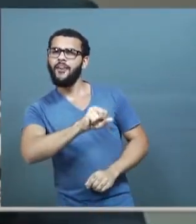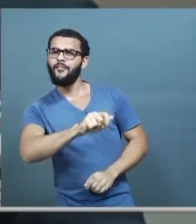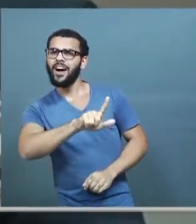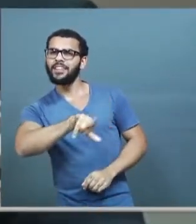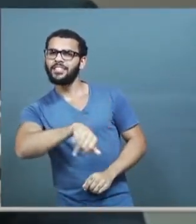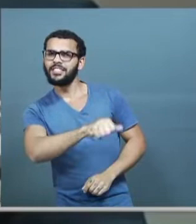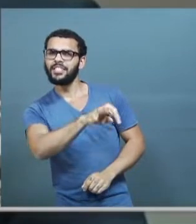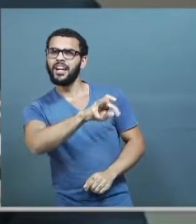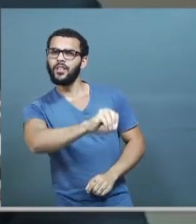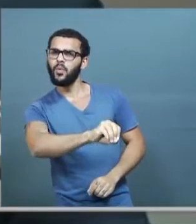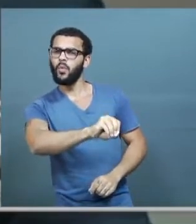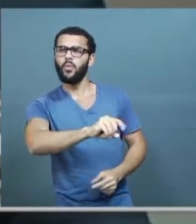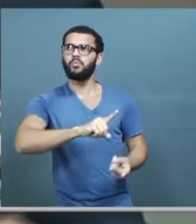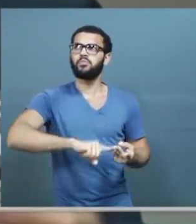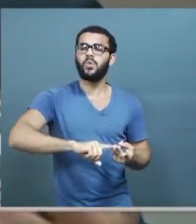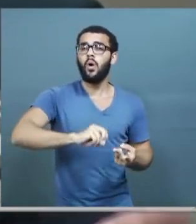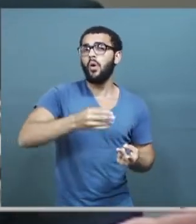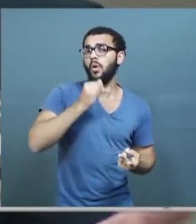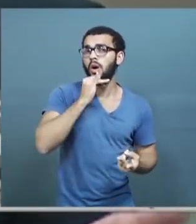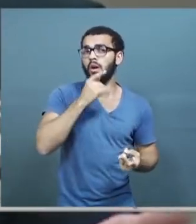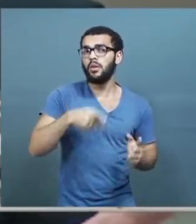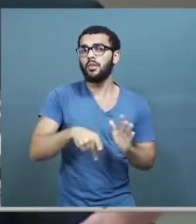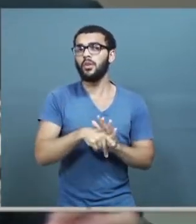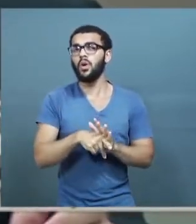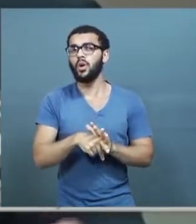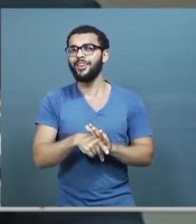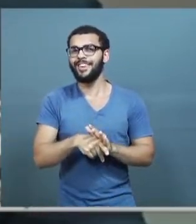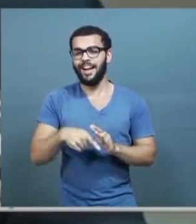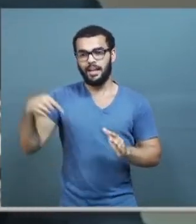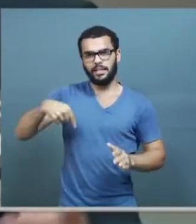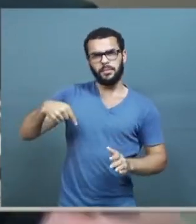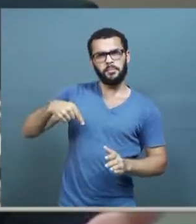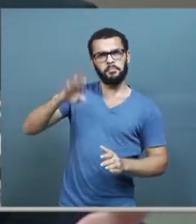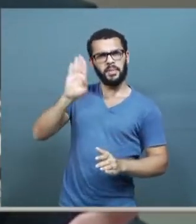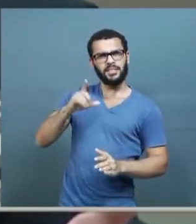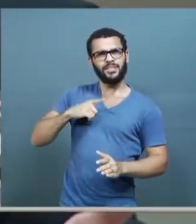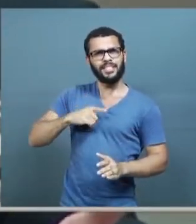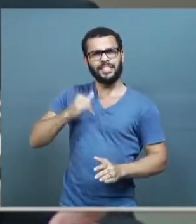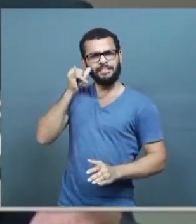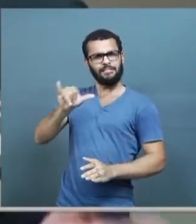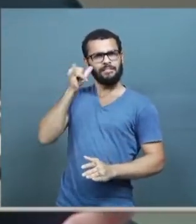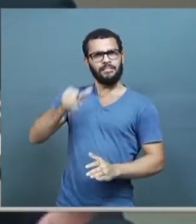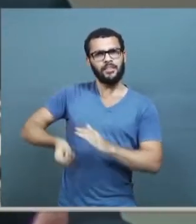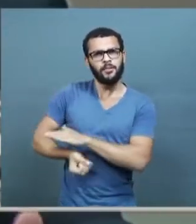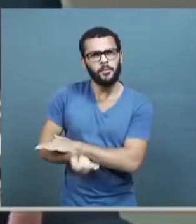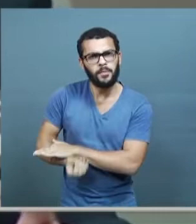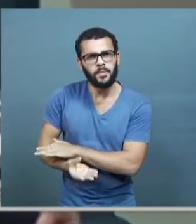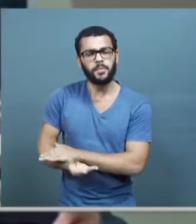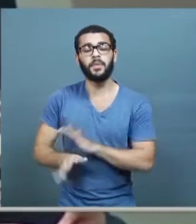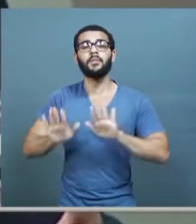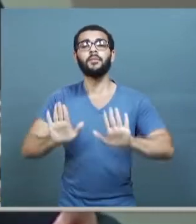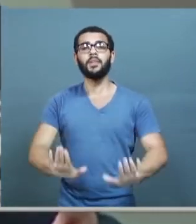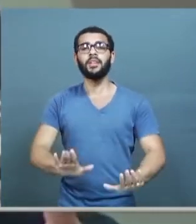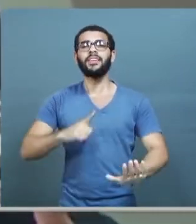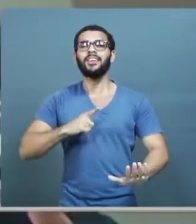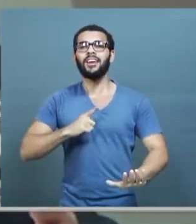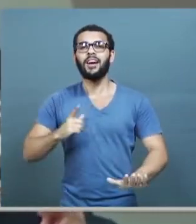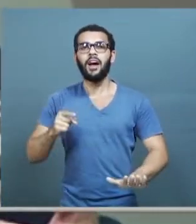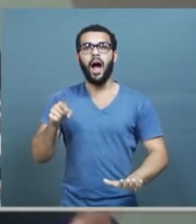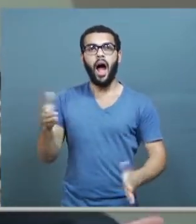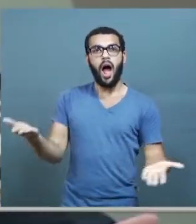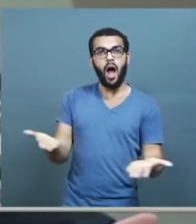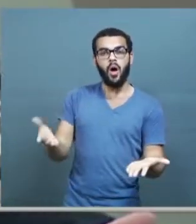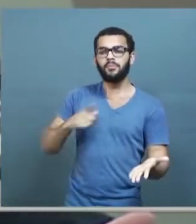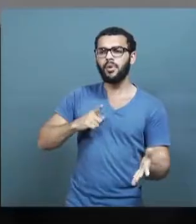ataque ao movimento anticorrupção brasileira. Eu acho que sim, mas acima de tudo, esse é um ataque